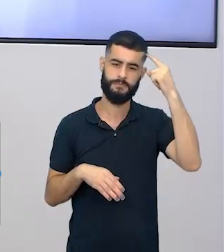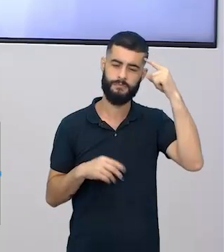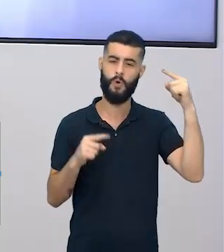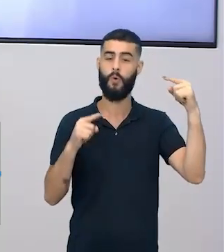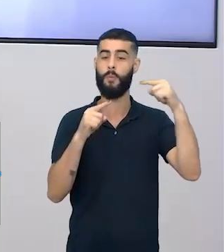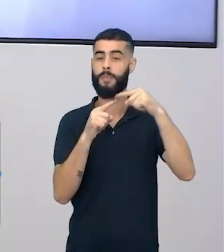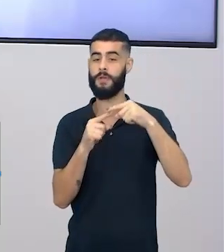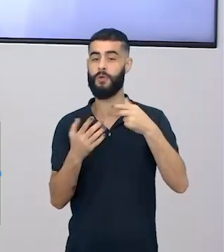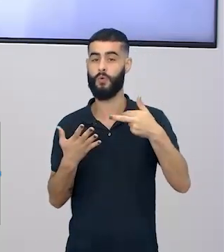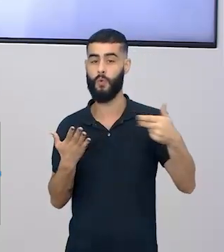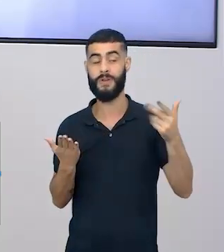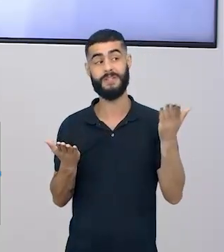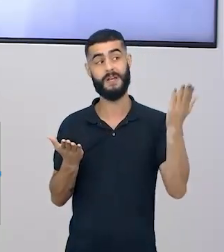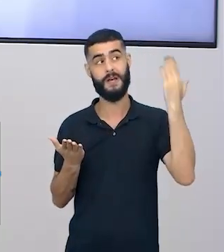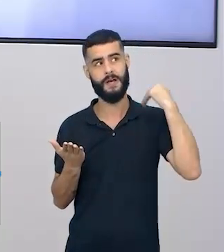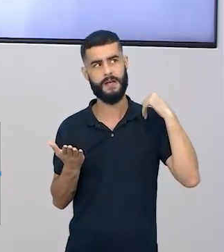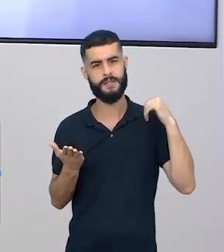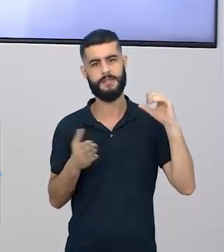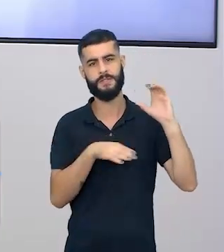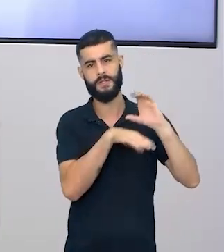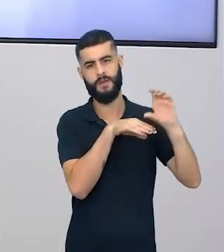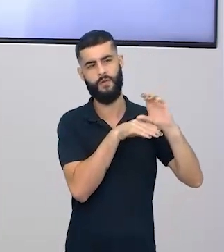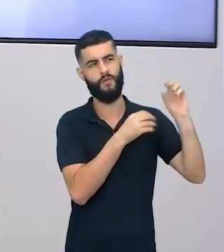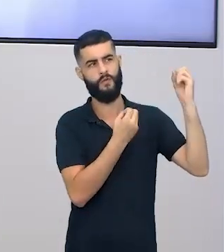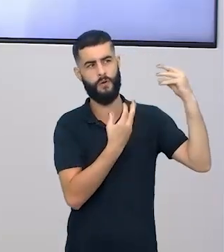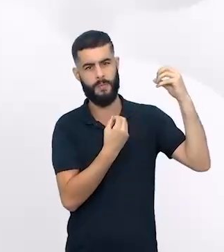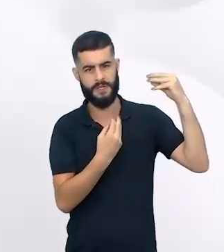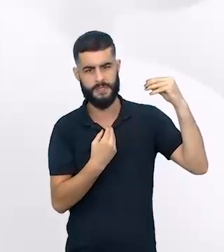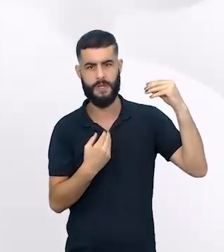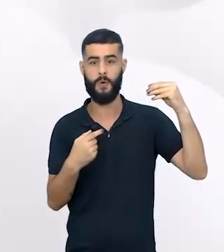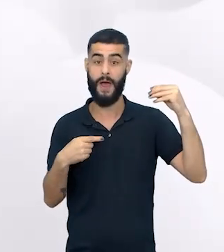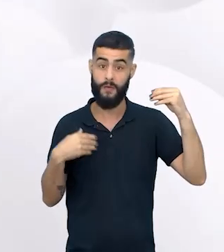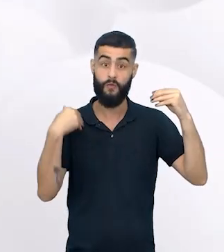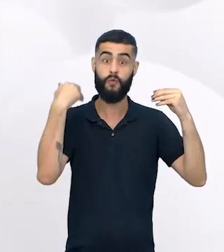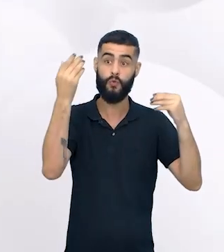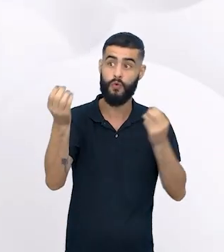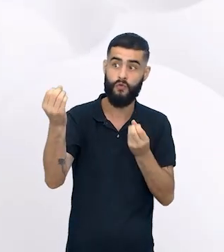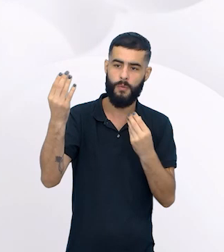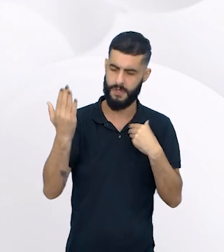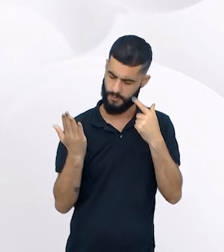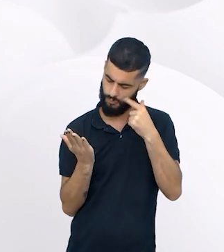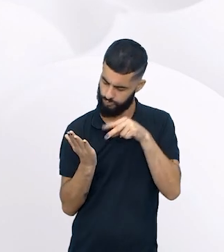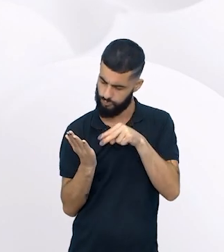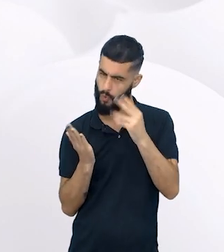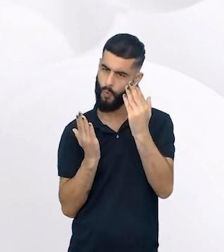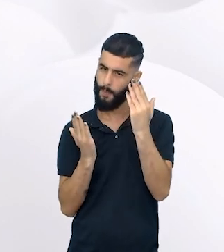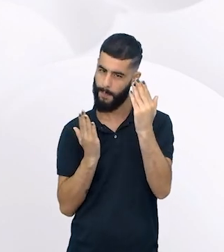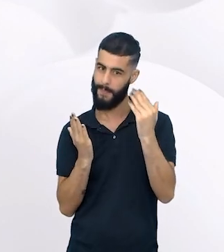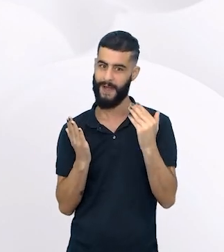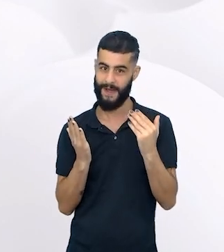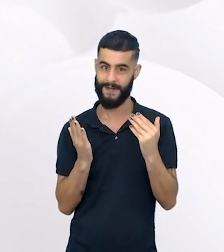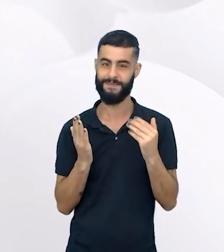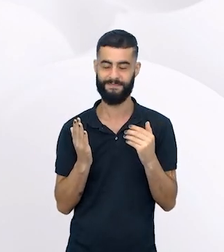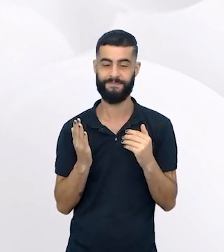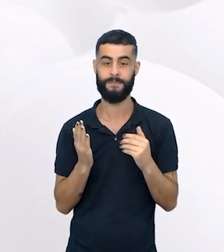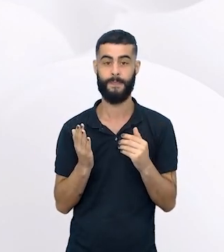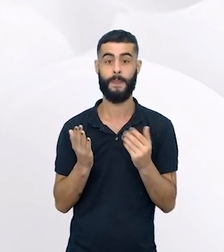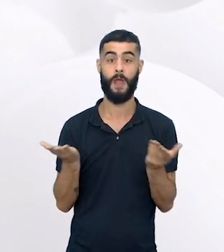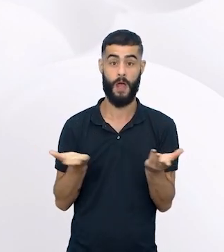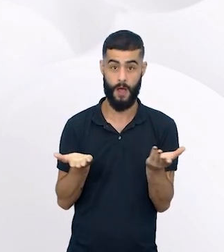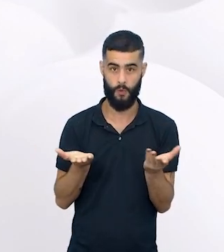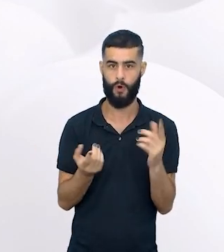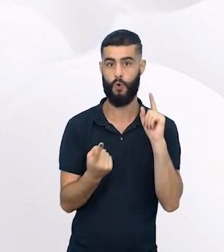anteriores, comparando com as formações futuras. Bem, nós vamos então agora aos nossos objetivos. Os objetivos hoje